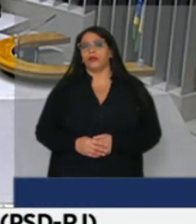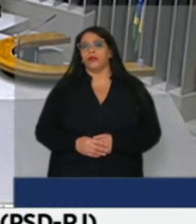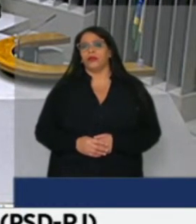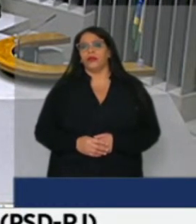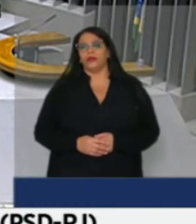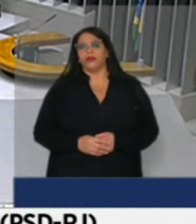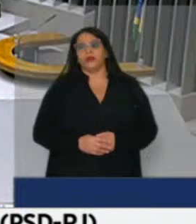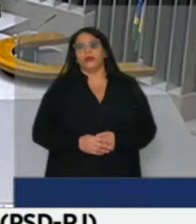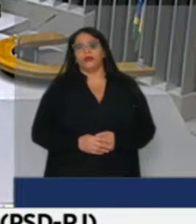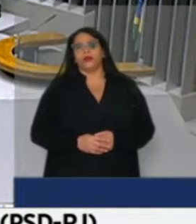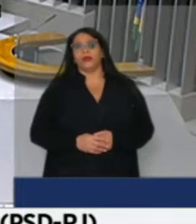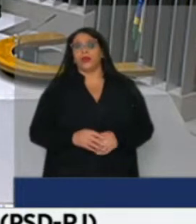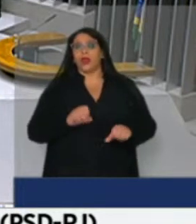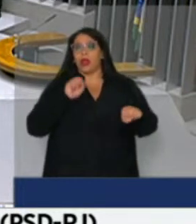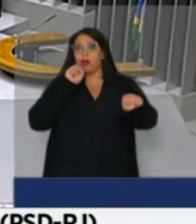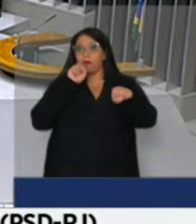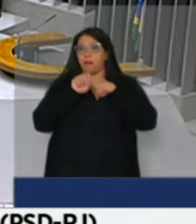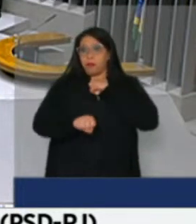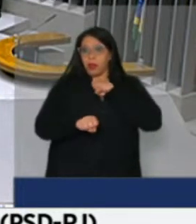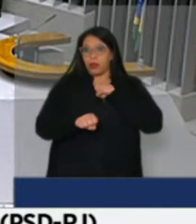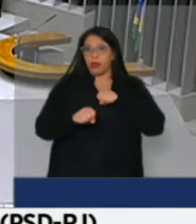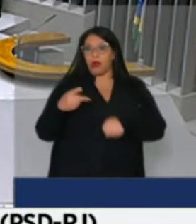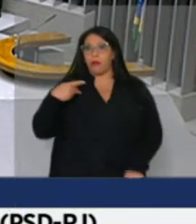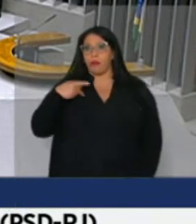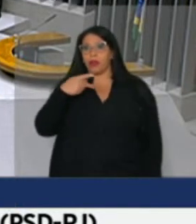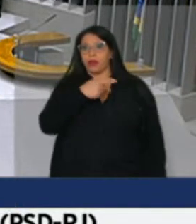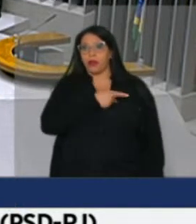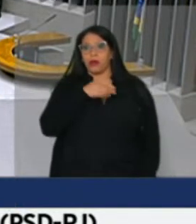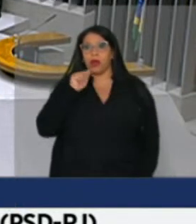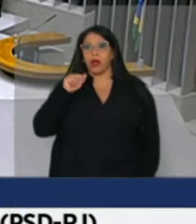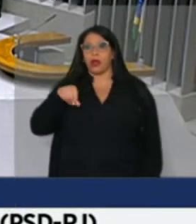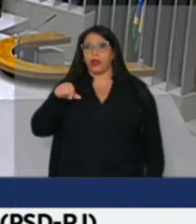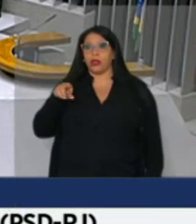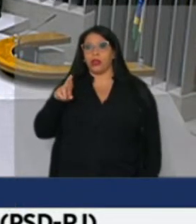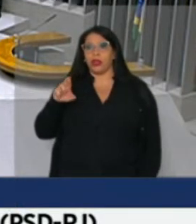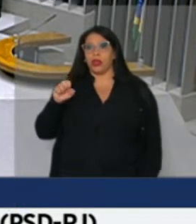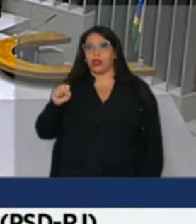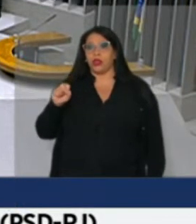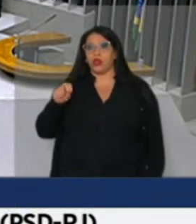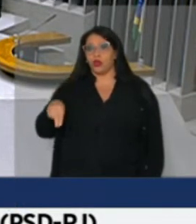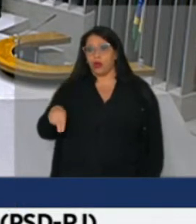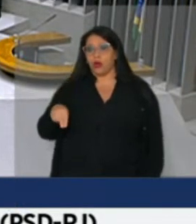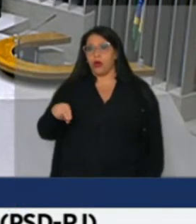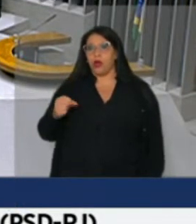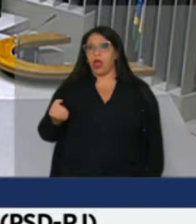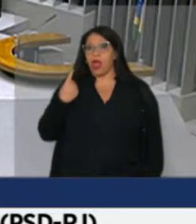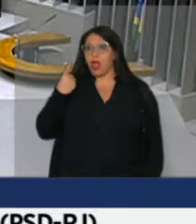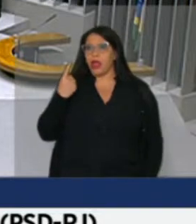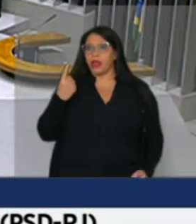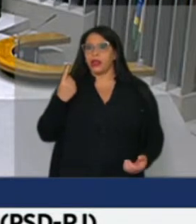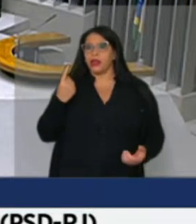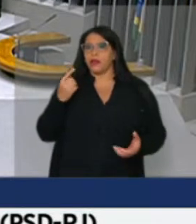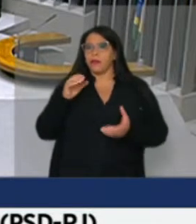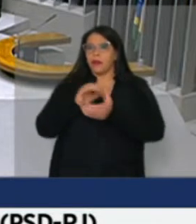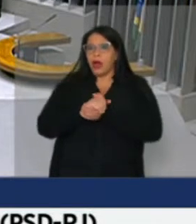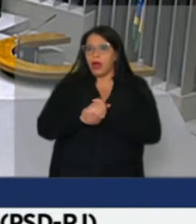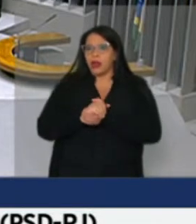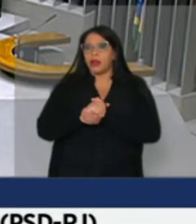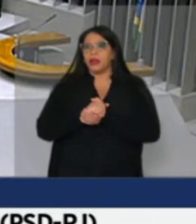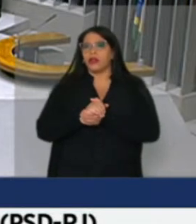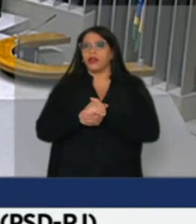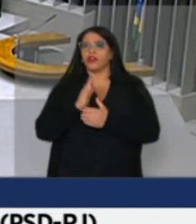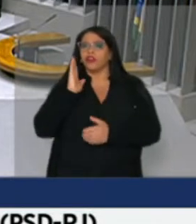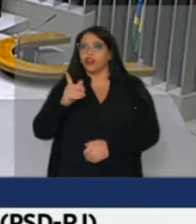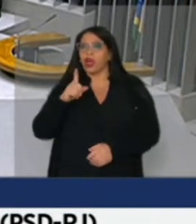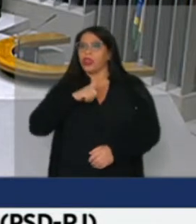O assassinato do pastor Anderson do Carmo, ex-marido da deputada Flor de Lis, completa